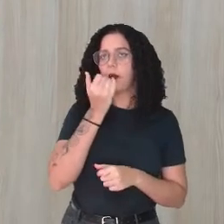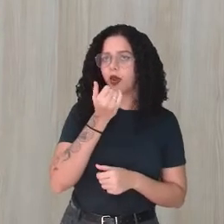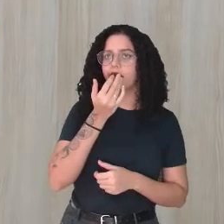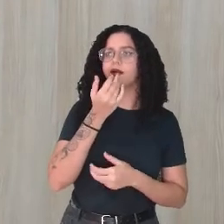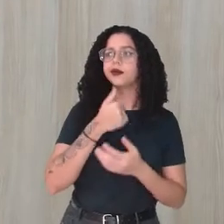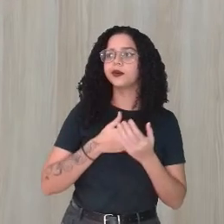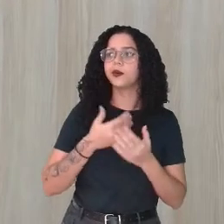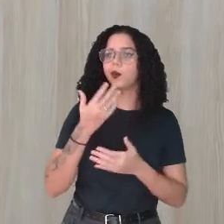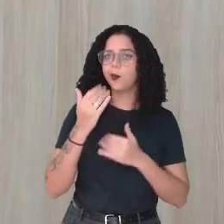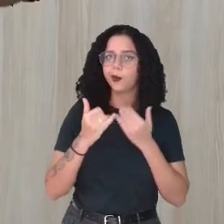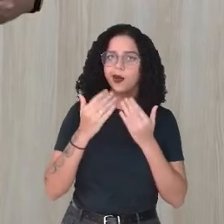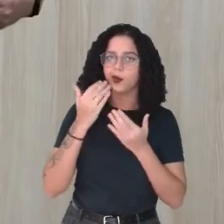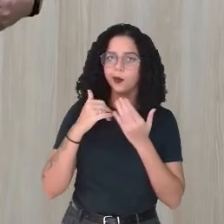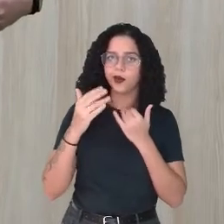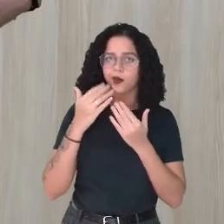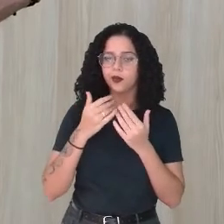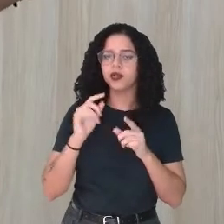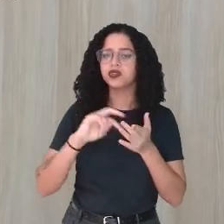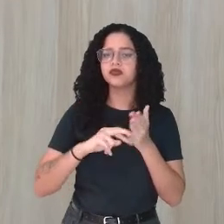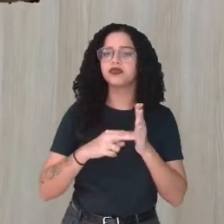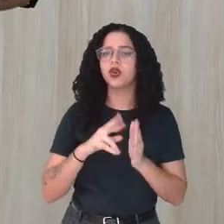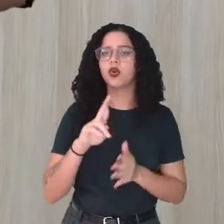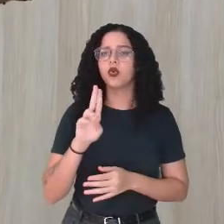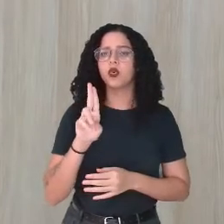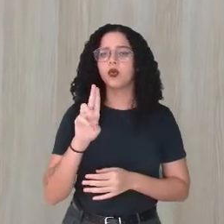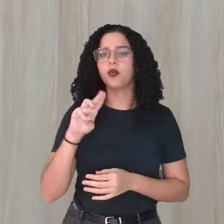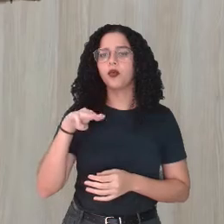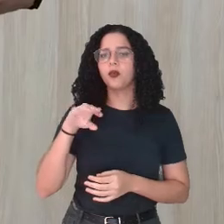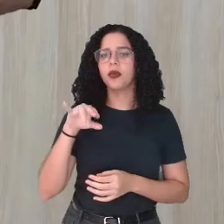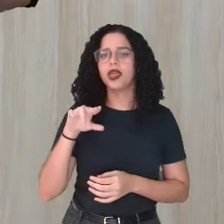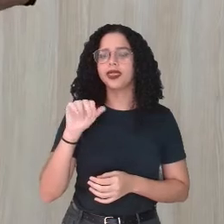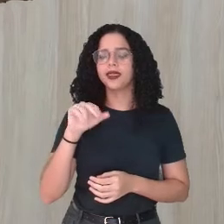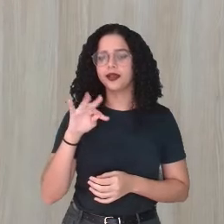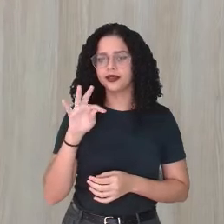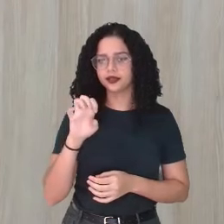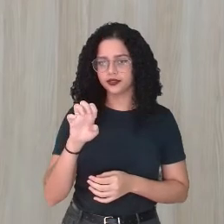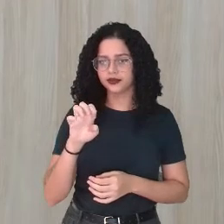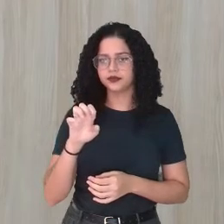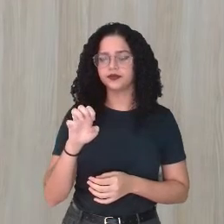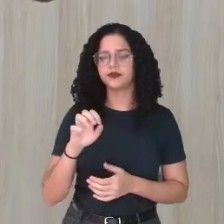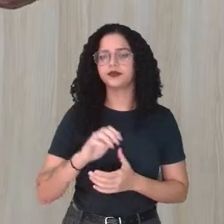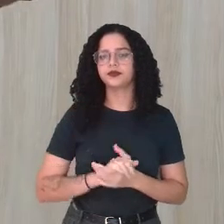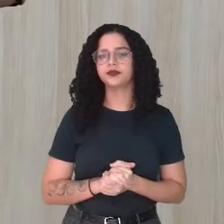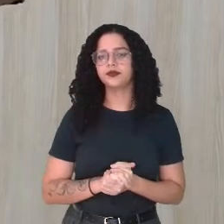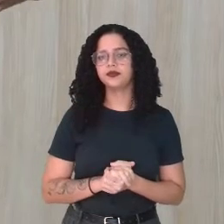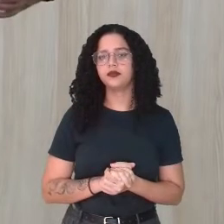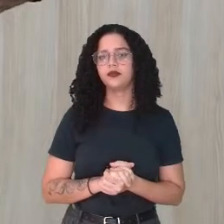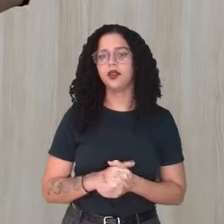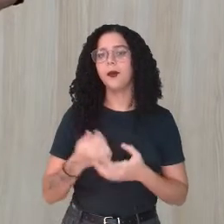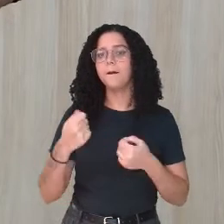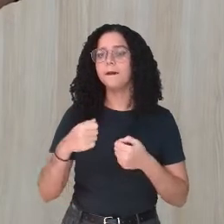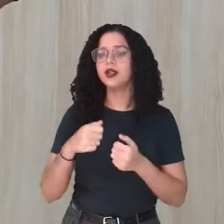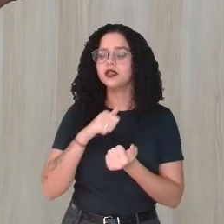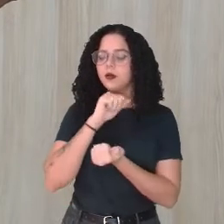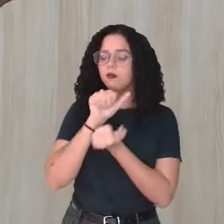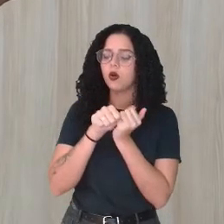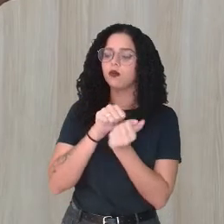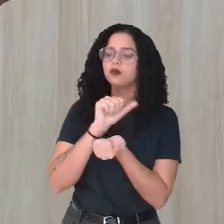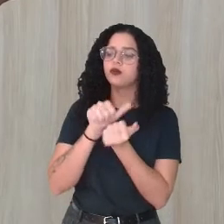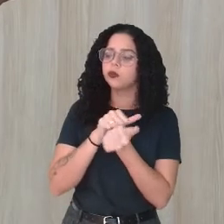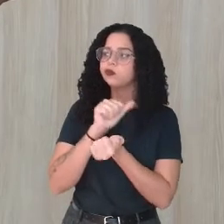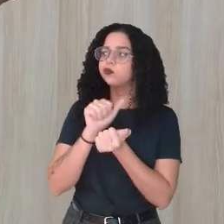É um ruminante. O que é um ruminante? Né? É um tipo de animal que ele come, ele tem 2, 3, às vezes 4 estômagos, como é o caso do